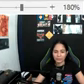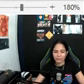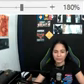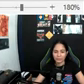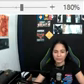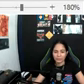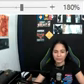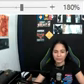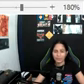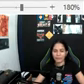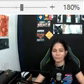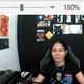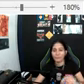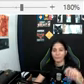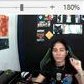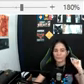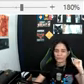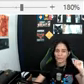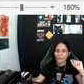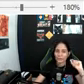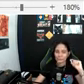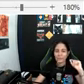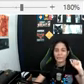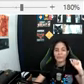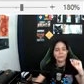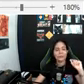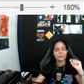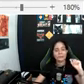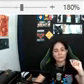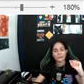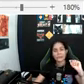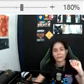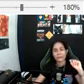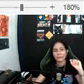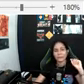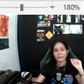Trazendo aqui, né, o que vocês falaram, o sexo,